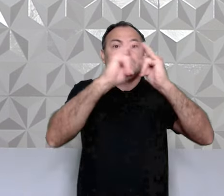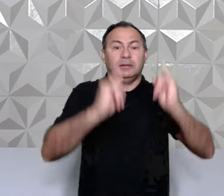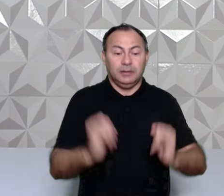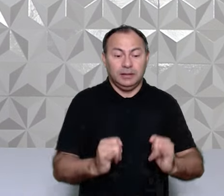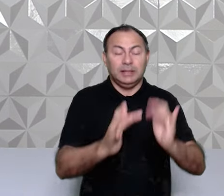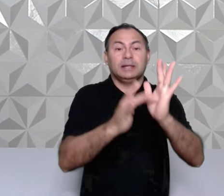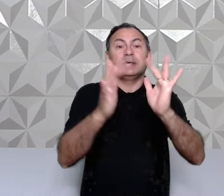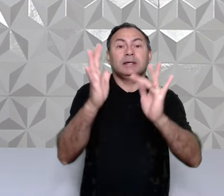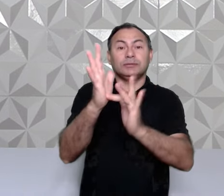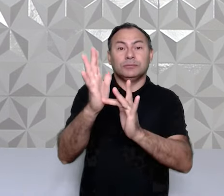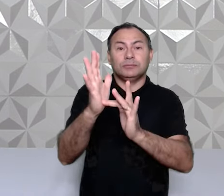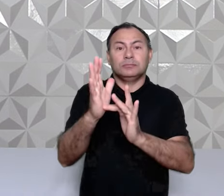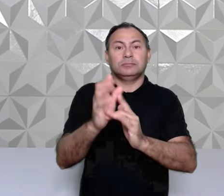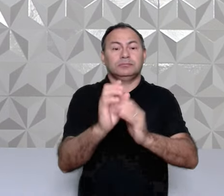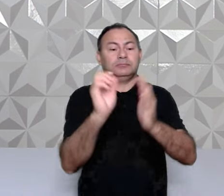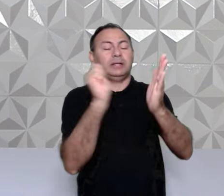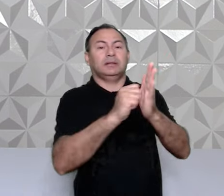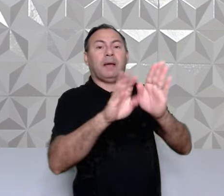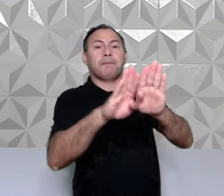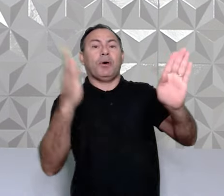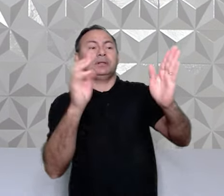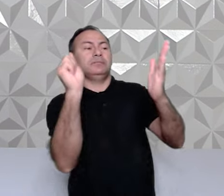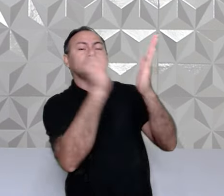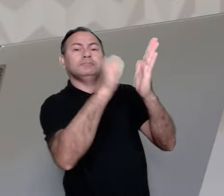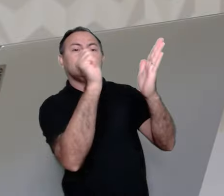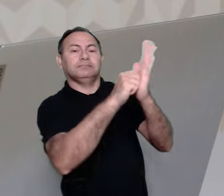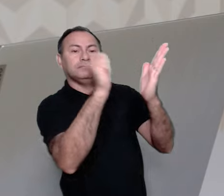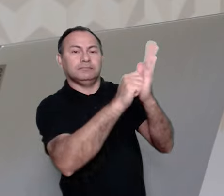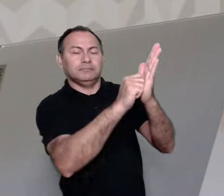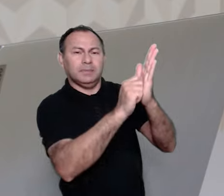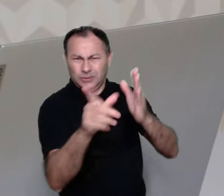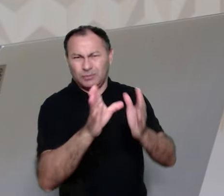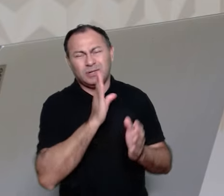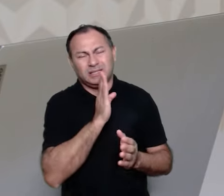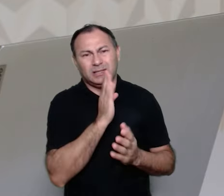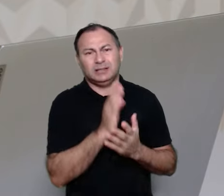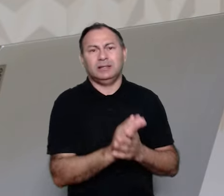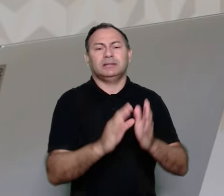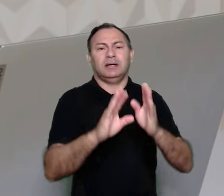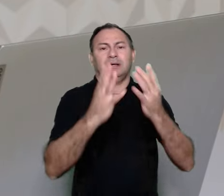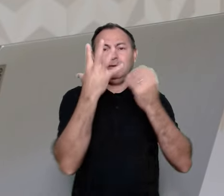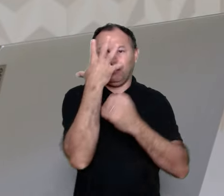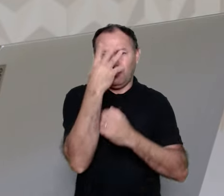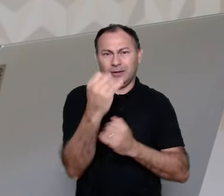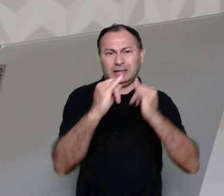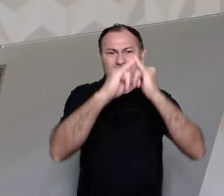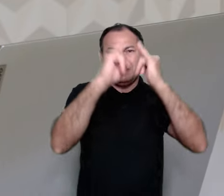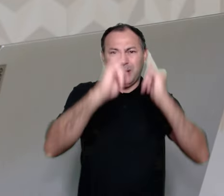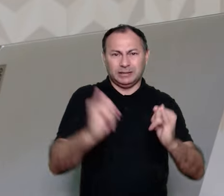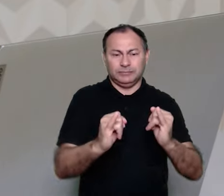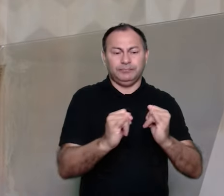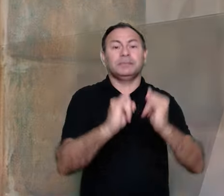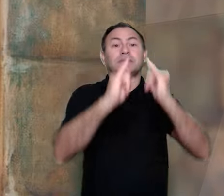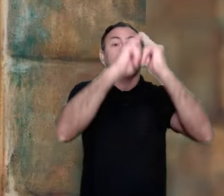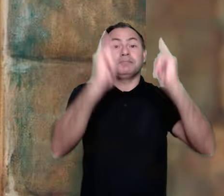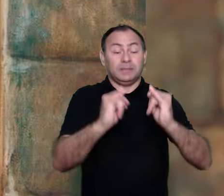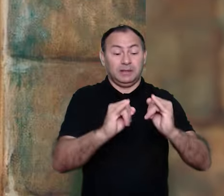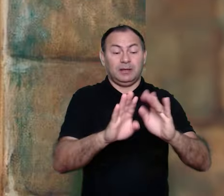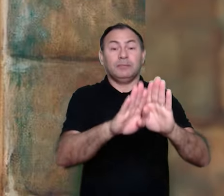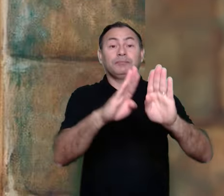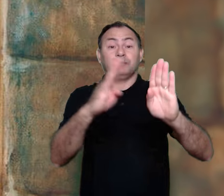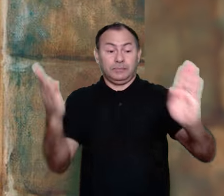a imagem do Cristo, né, batendo na porta. Eu acho que todo mundo já conhece essa imagem, né? A porta tem